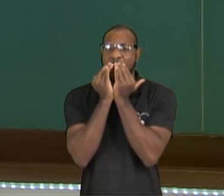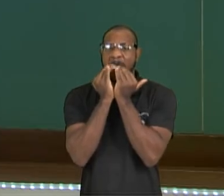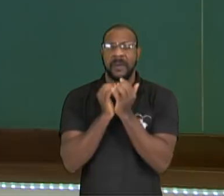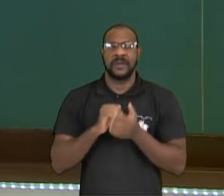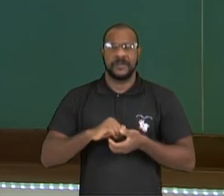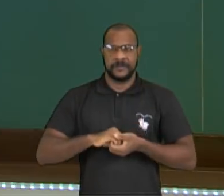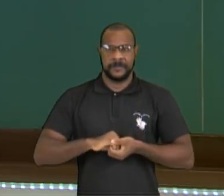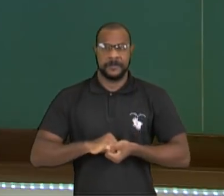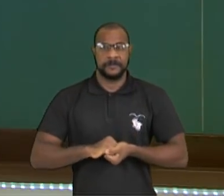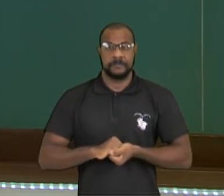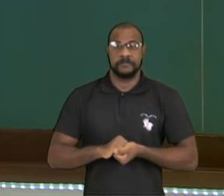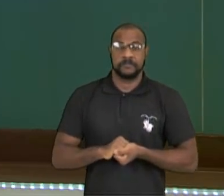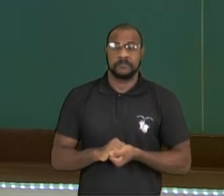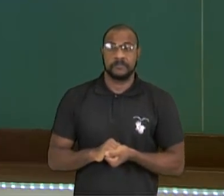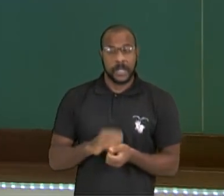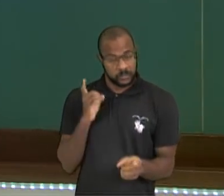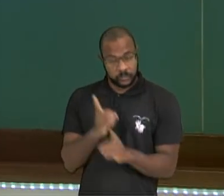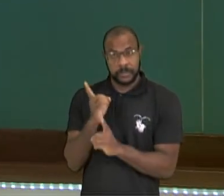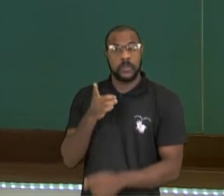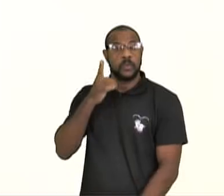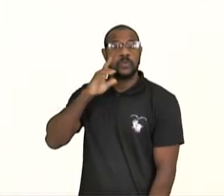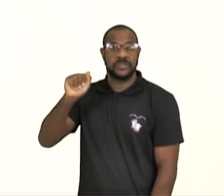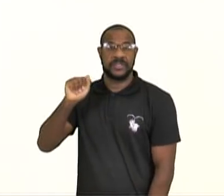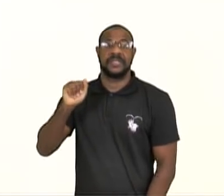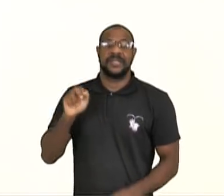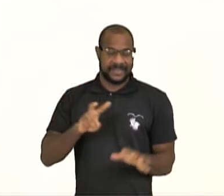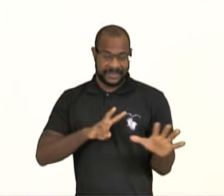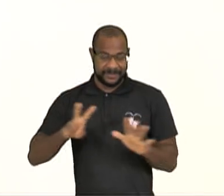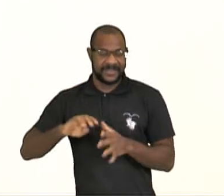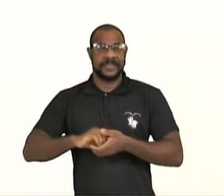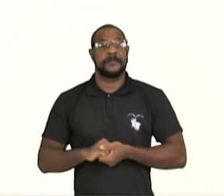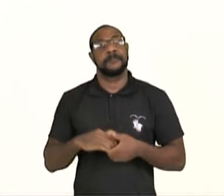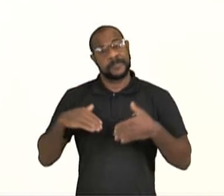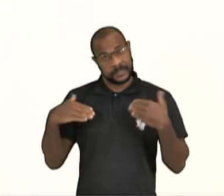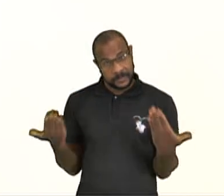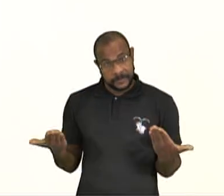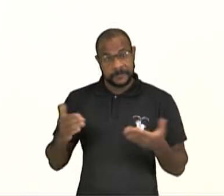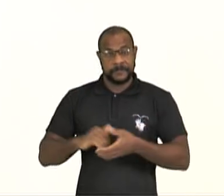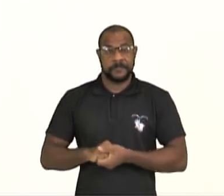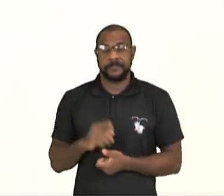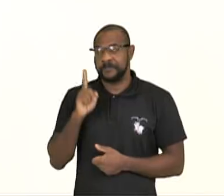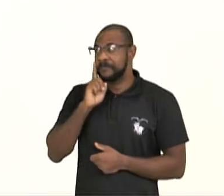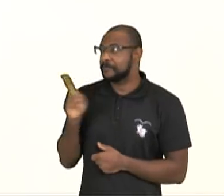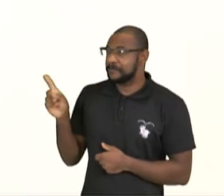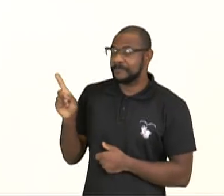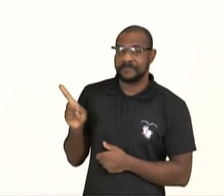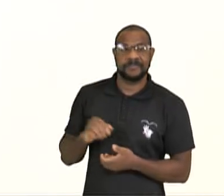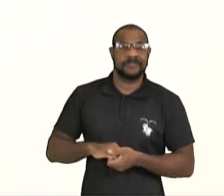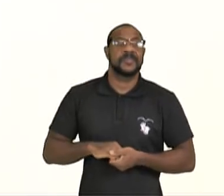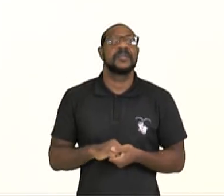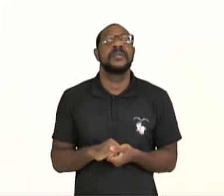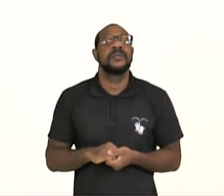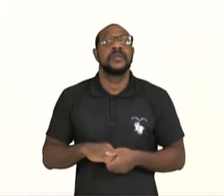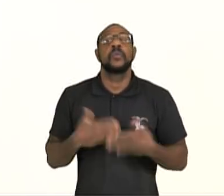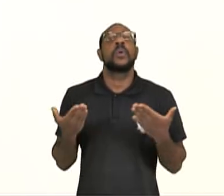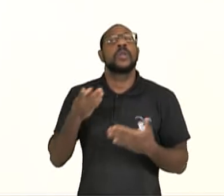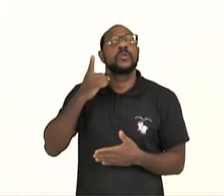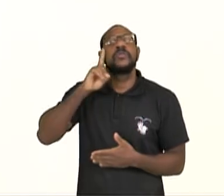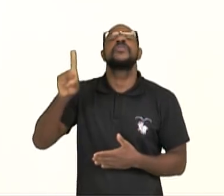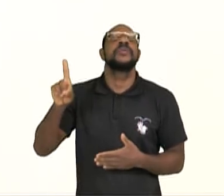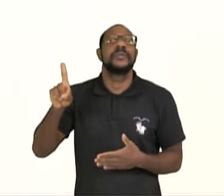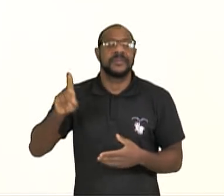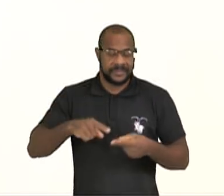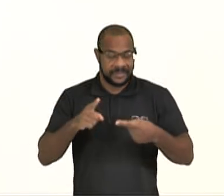E aí, descobriu os dias da semana? Moleza, né? Wednesday, Thursday, Friday. Que dias são esses? São